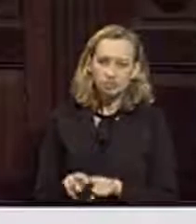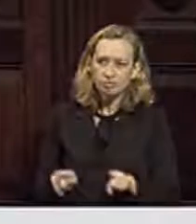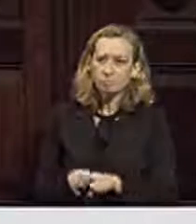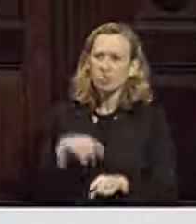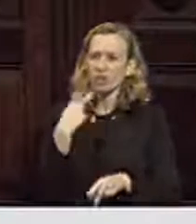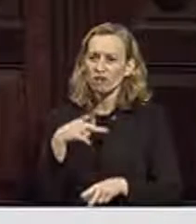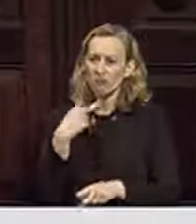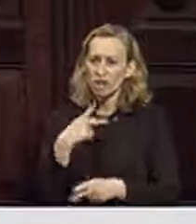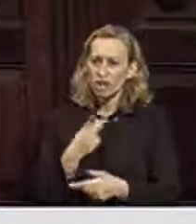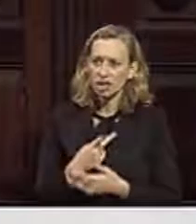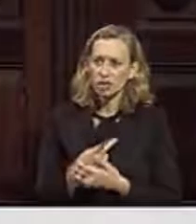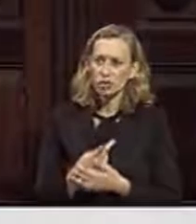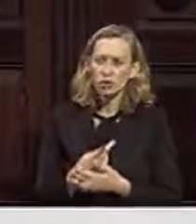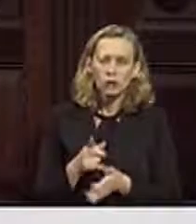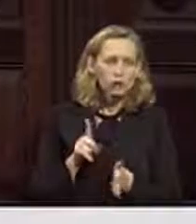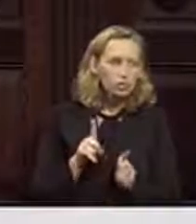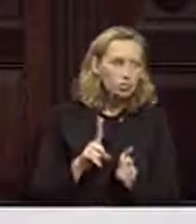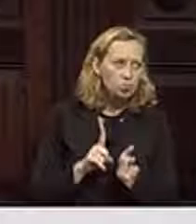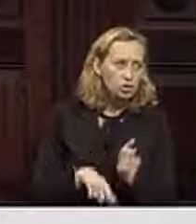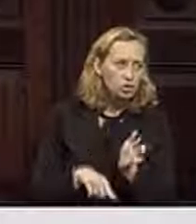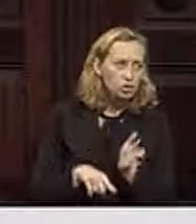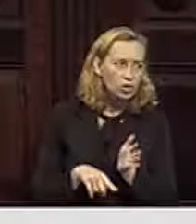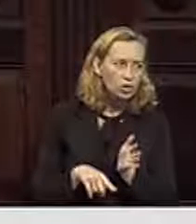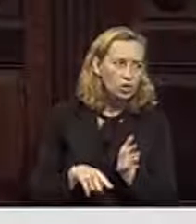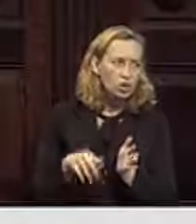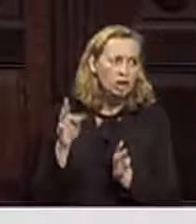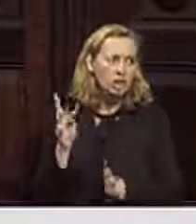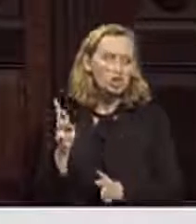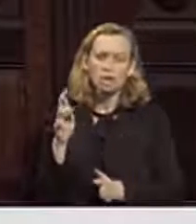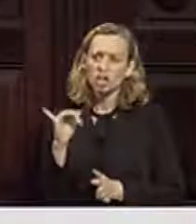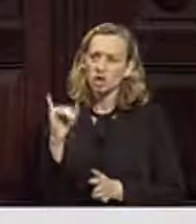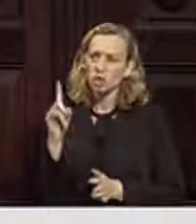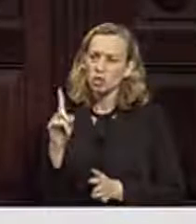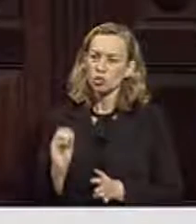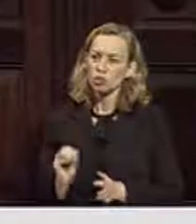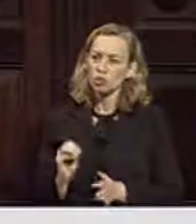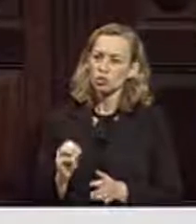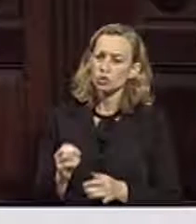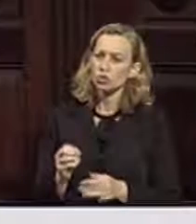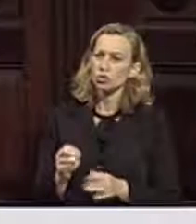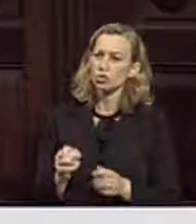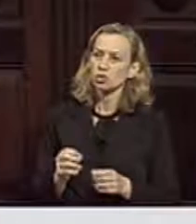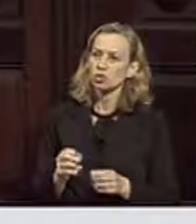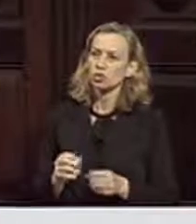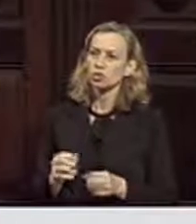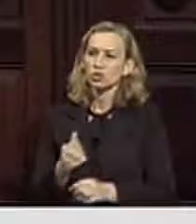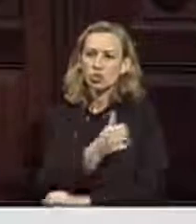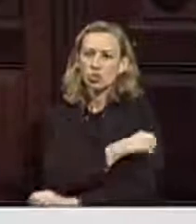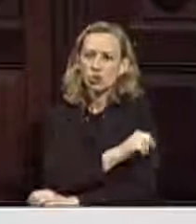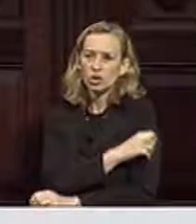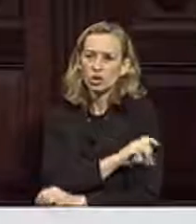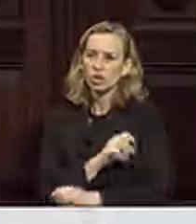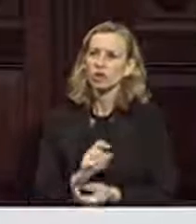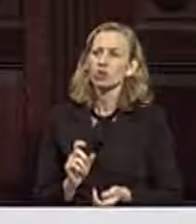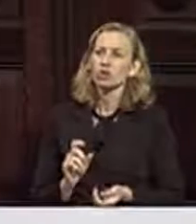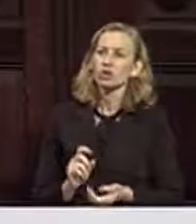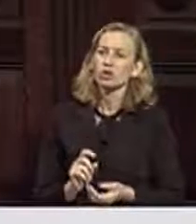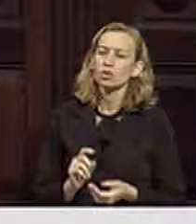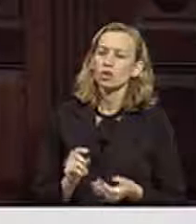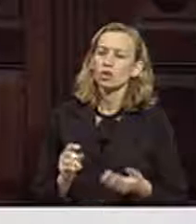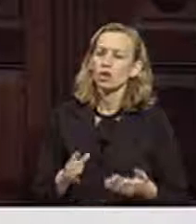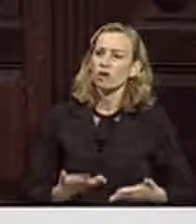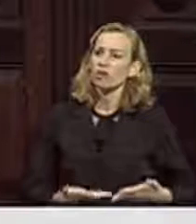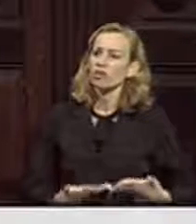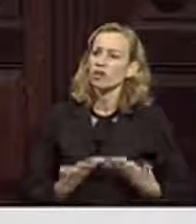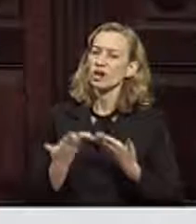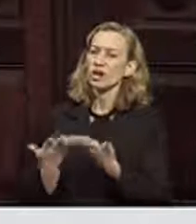falando do melhor frio do Rio, das capacidades que o município oferece para o turismo e o quanto é importante um trabalho